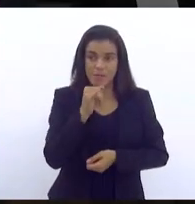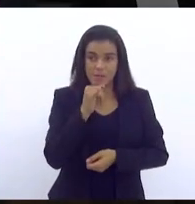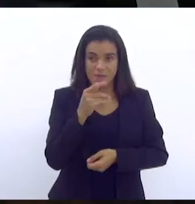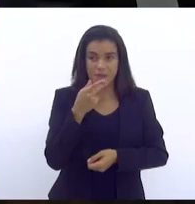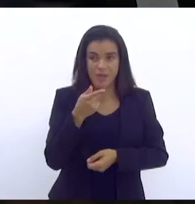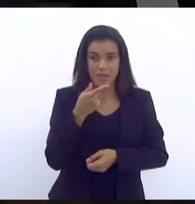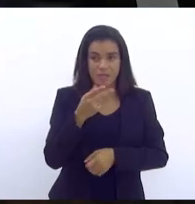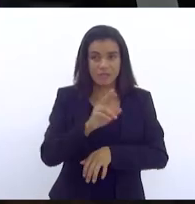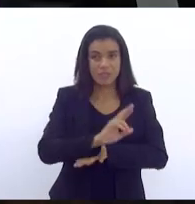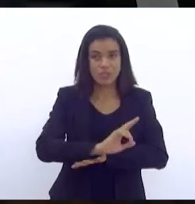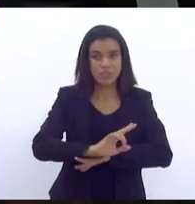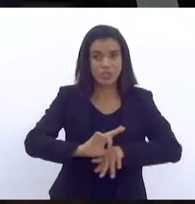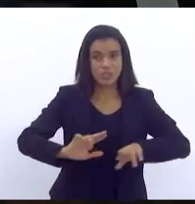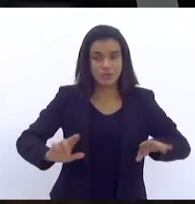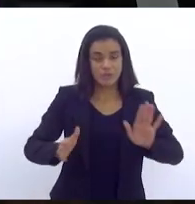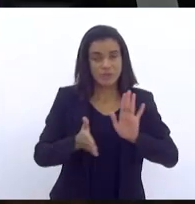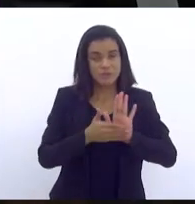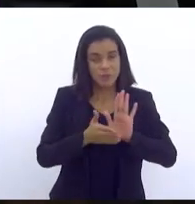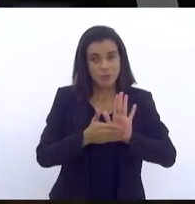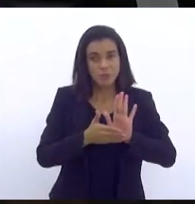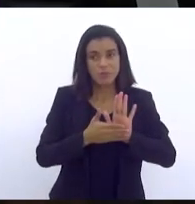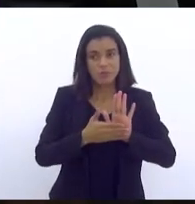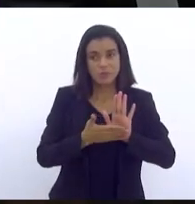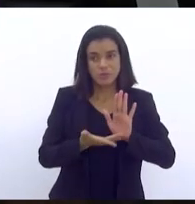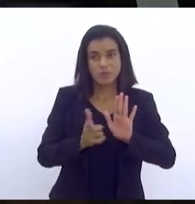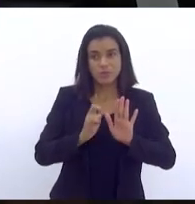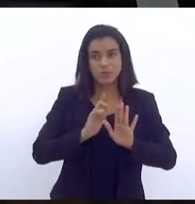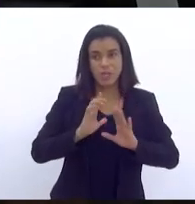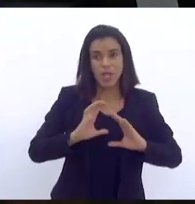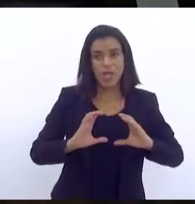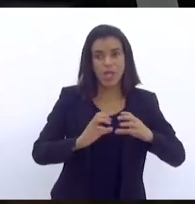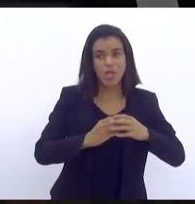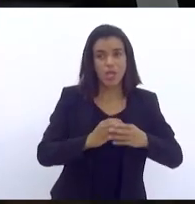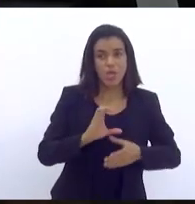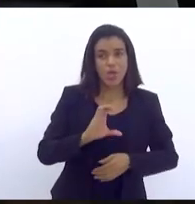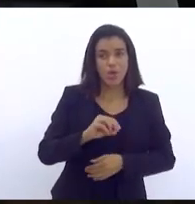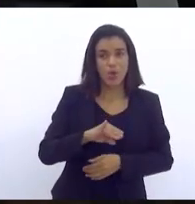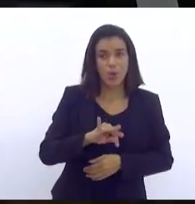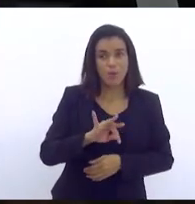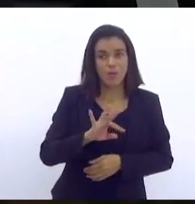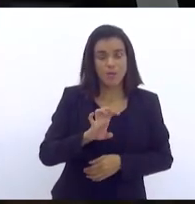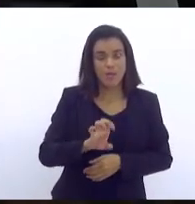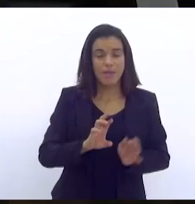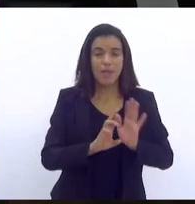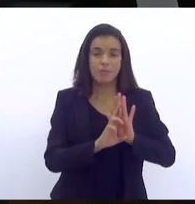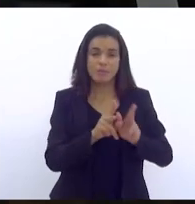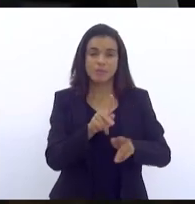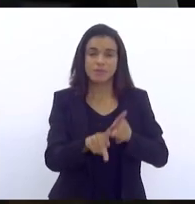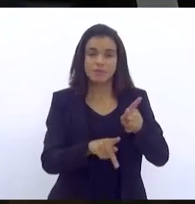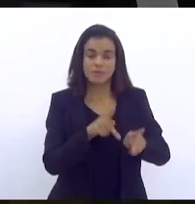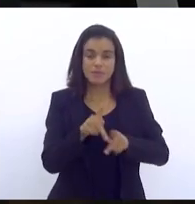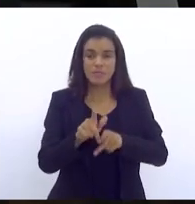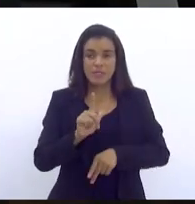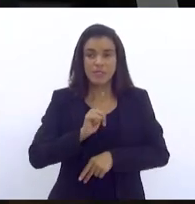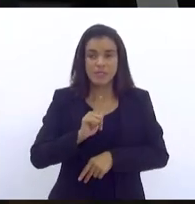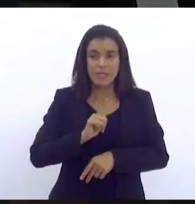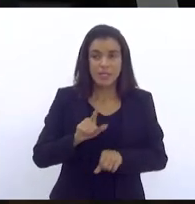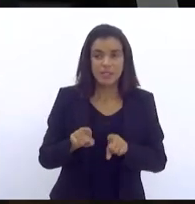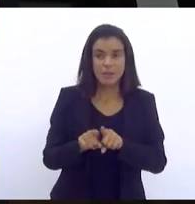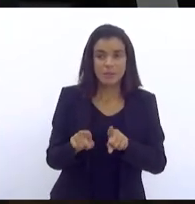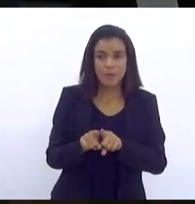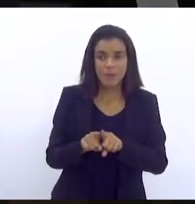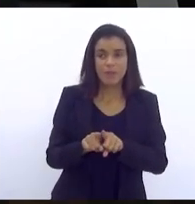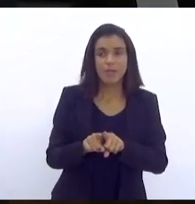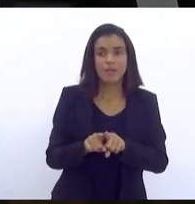diversos propos ições na casa tem os comitês populares tem toda a articulação feita pela rede